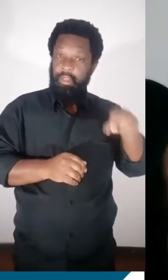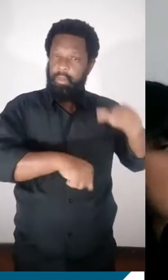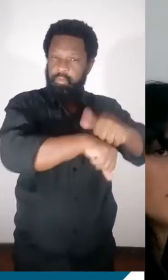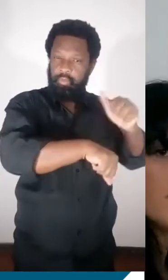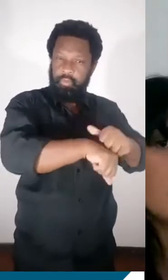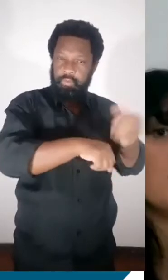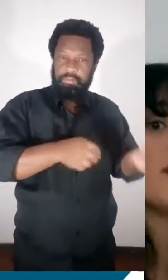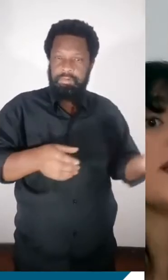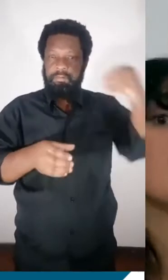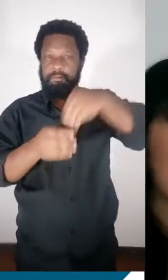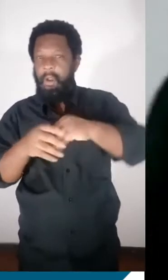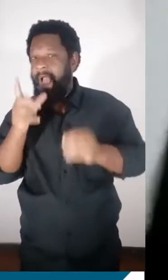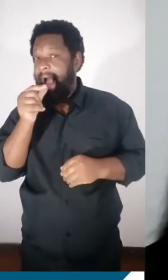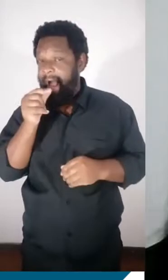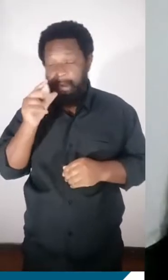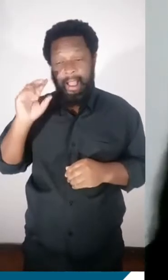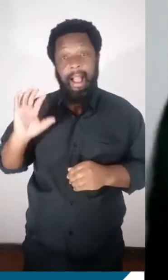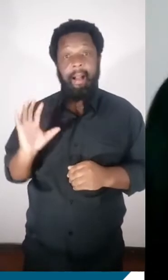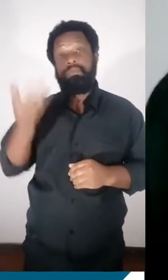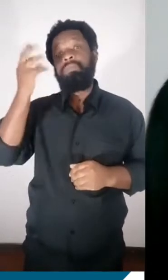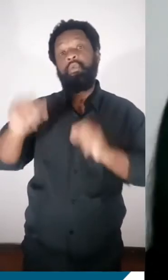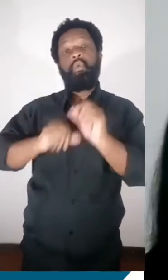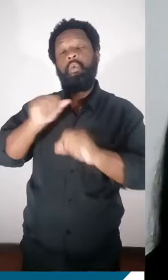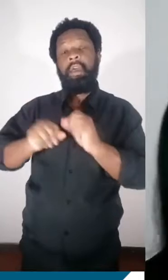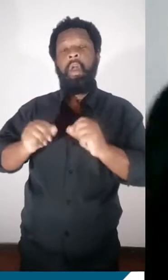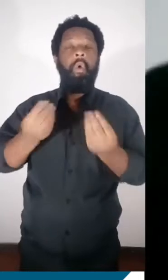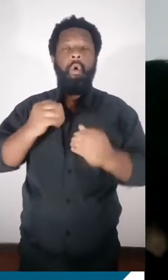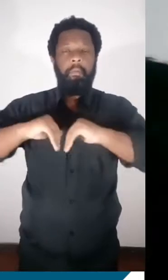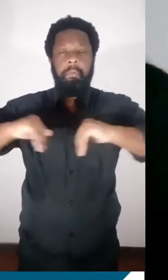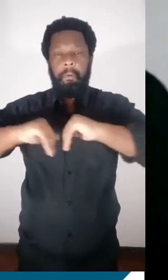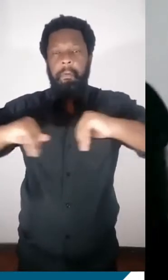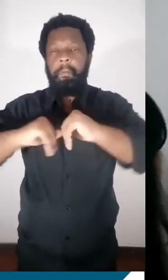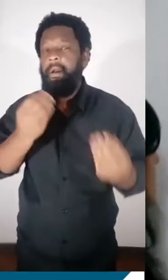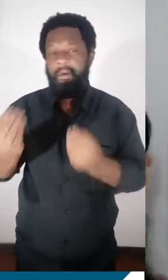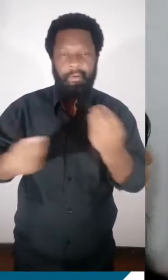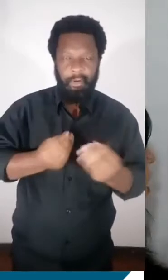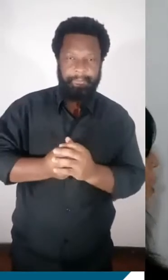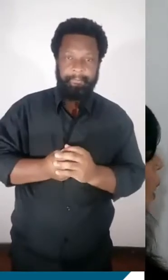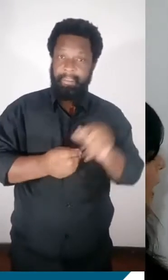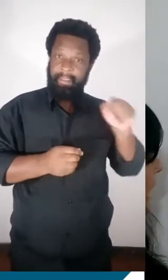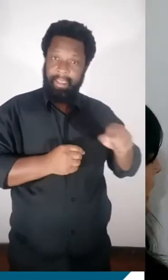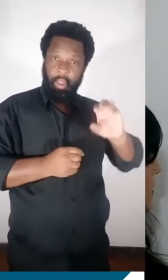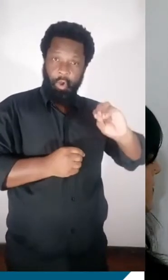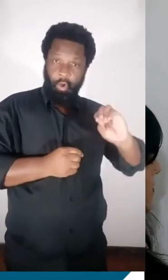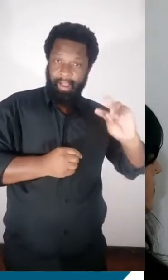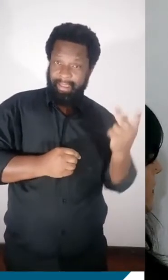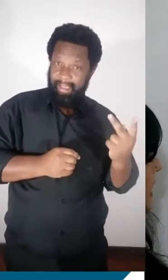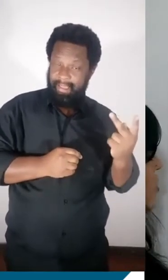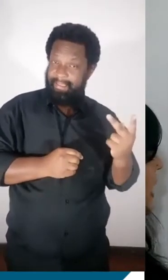ele em água. Vamos ver o que vai acontecer, como que vai ser esse processo de dissociação. Bom, pessoal, o